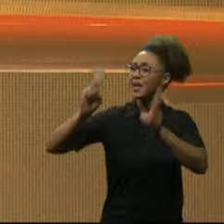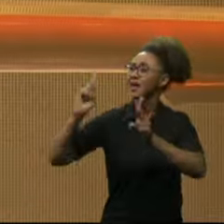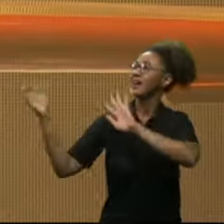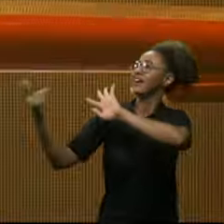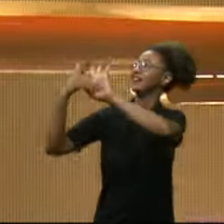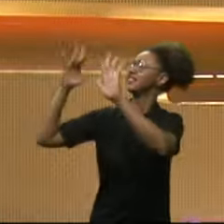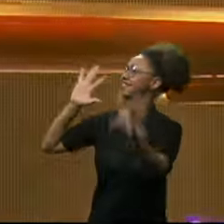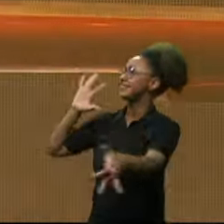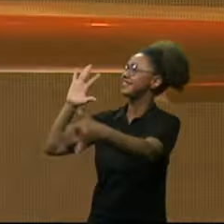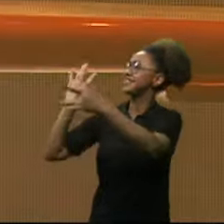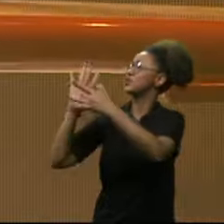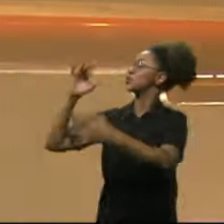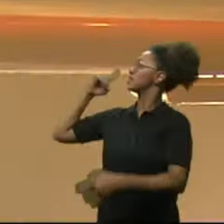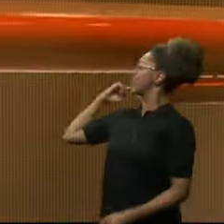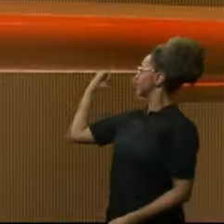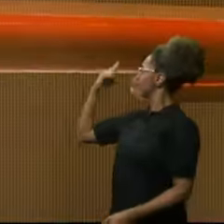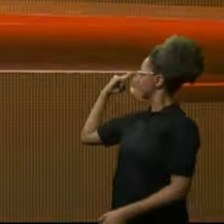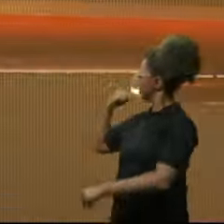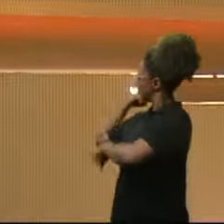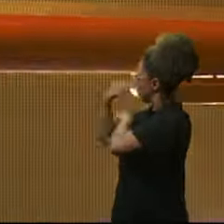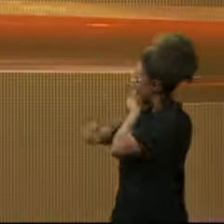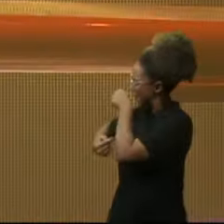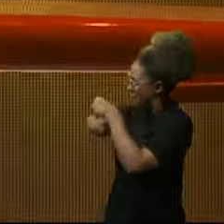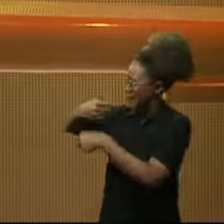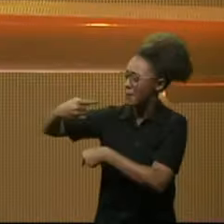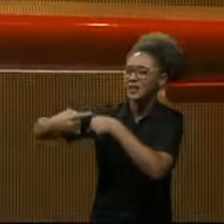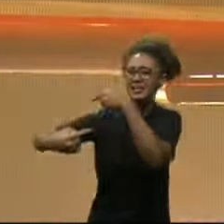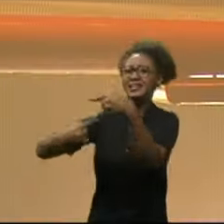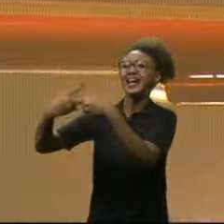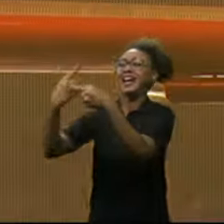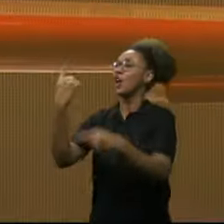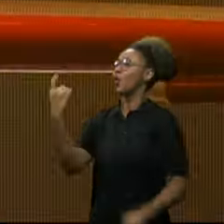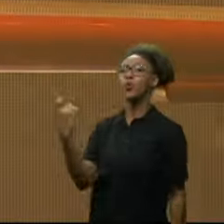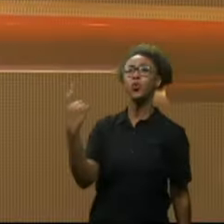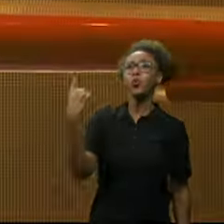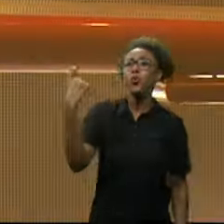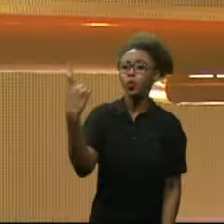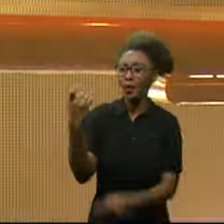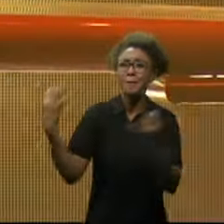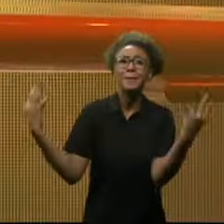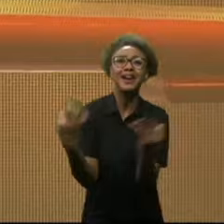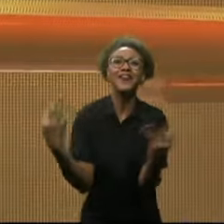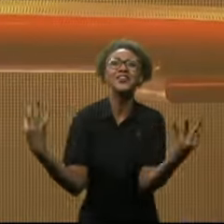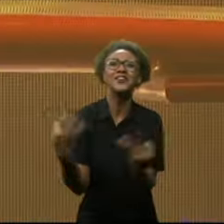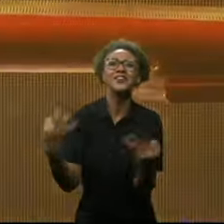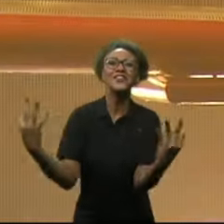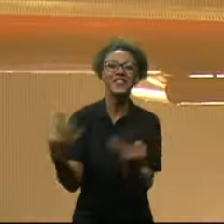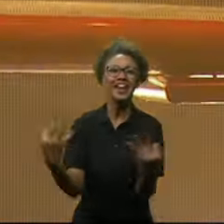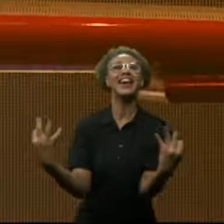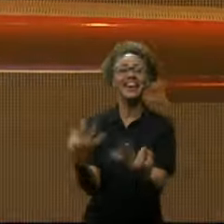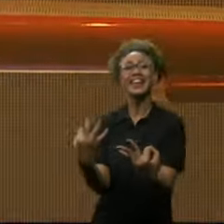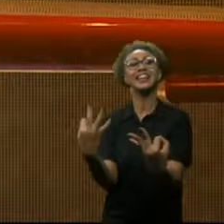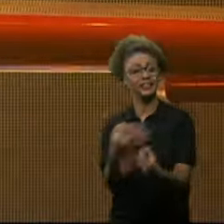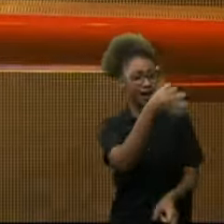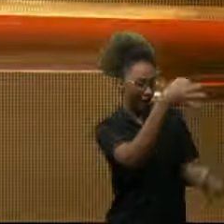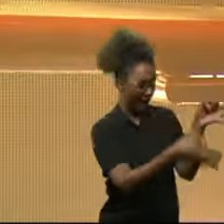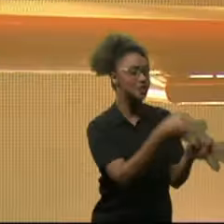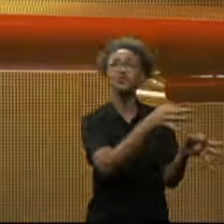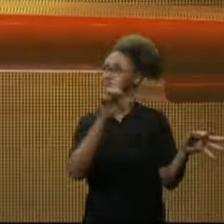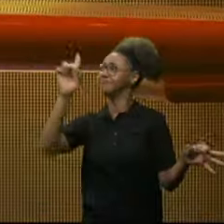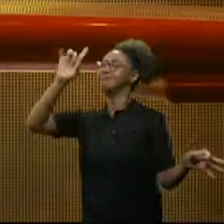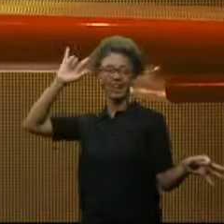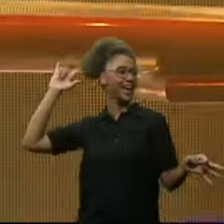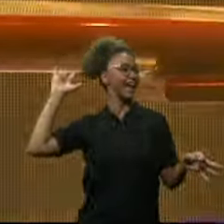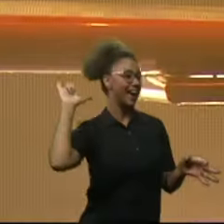que te David embora mais tarde meu lado de